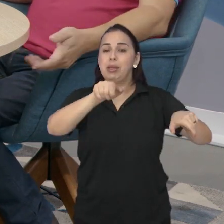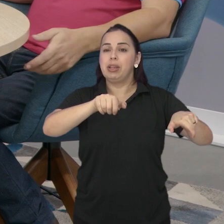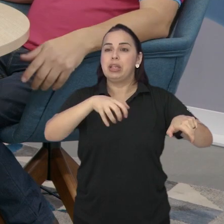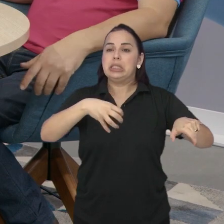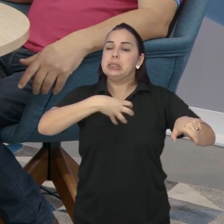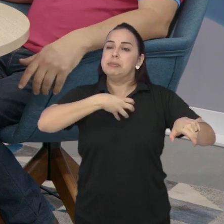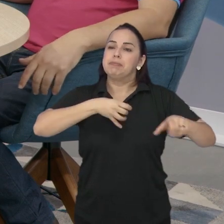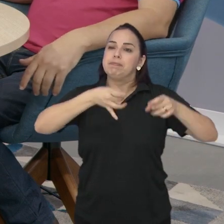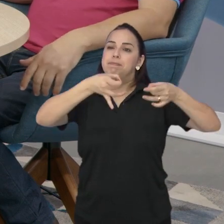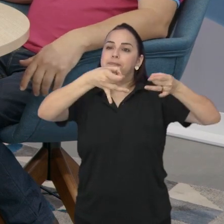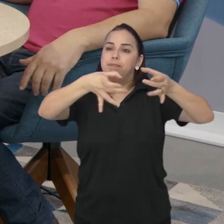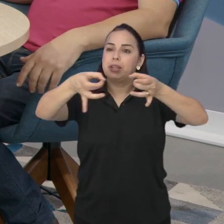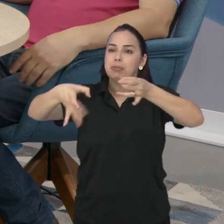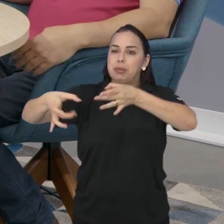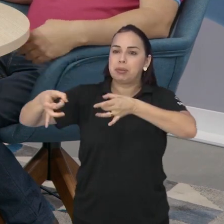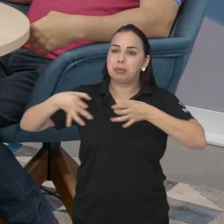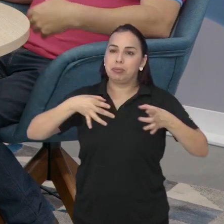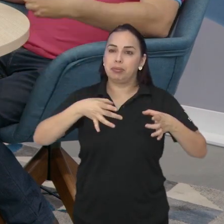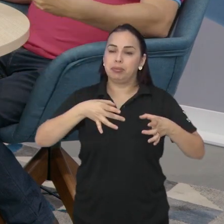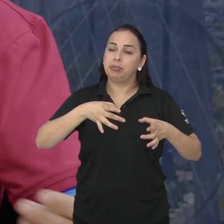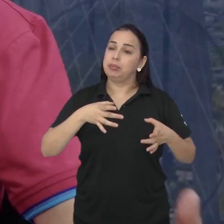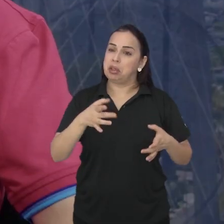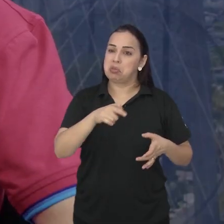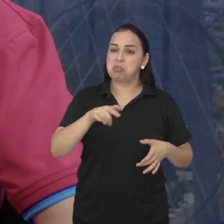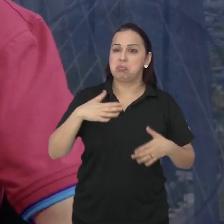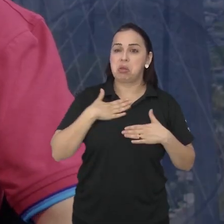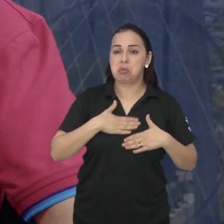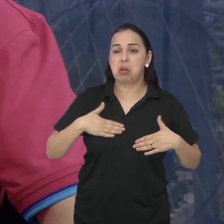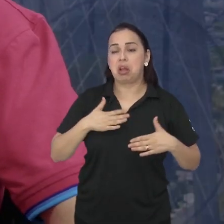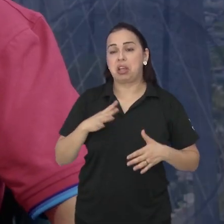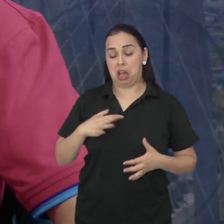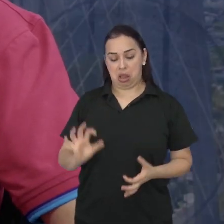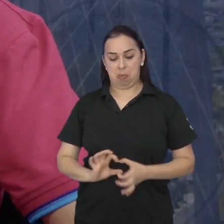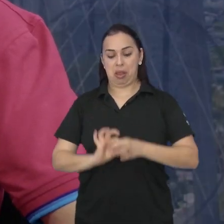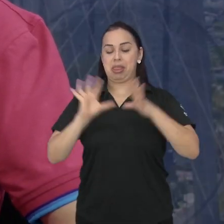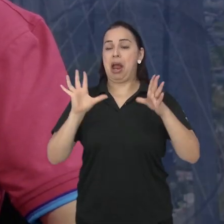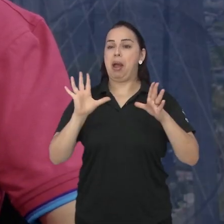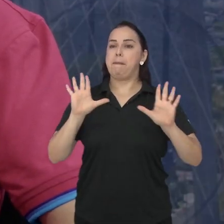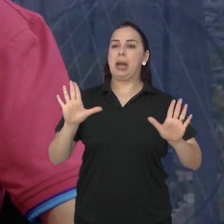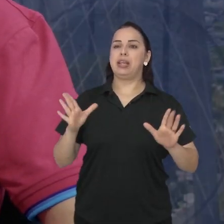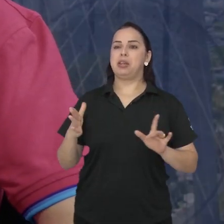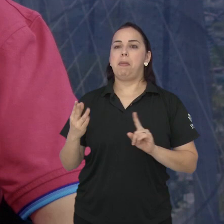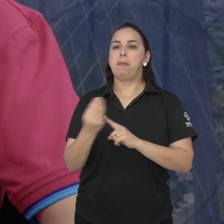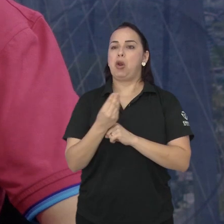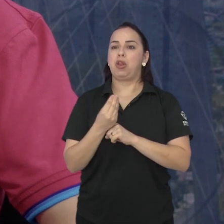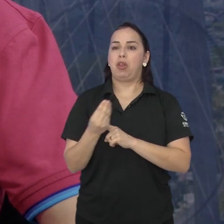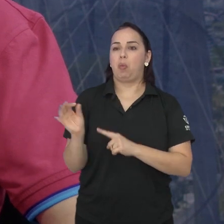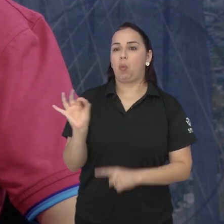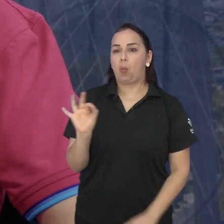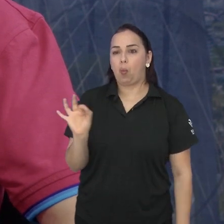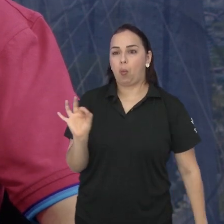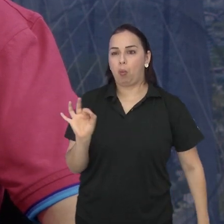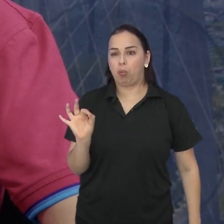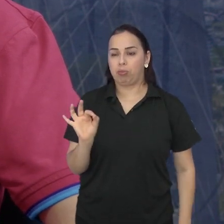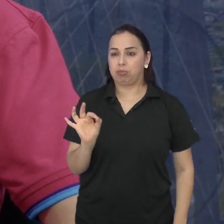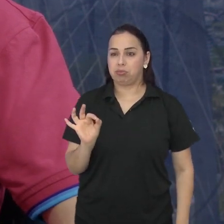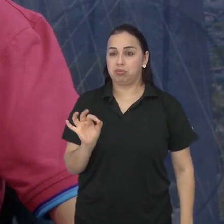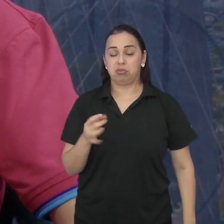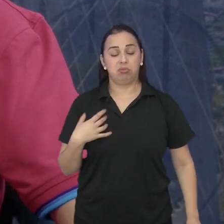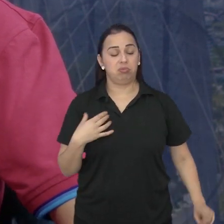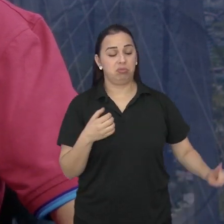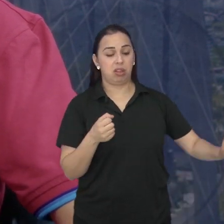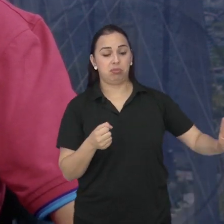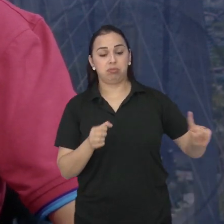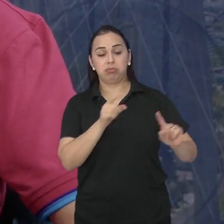das pessoas, né, ao bel prazer que a liberdade chegou, mas a proteção social não. Então essas pessoas